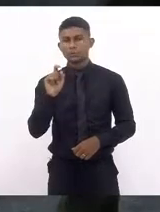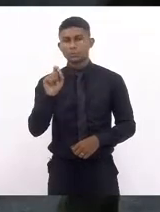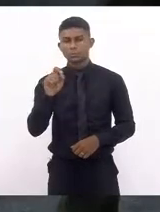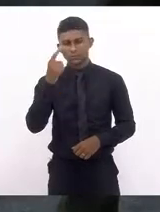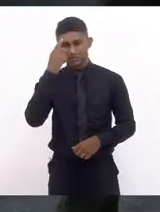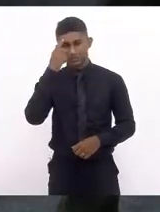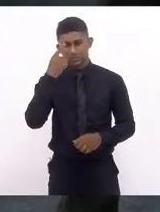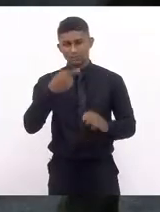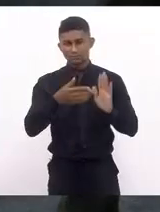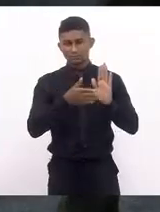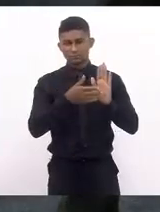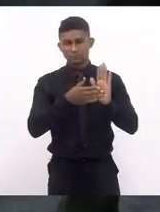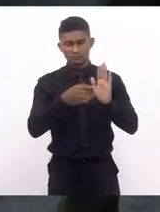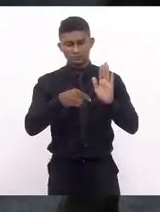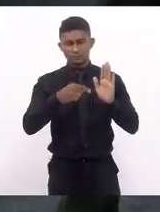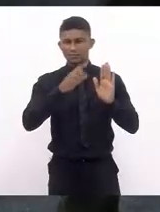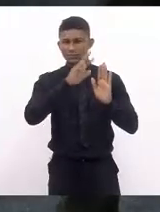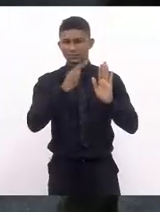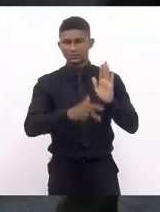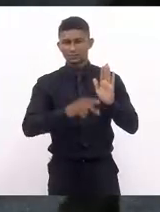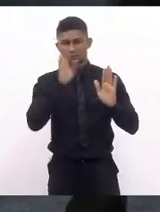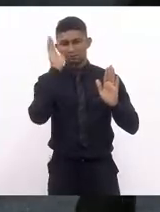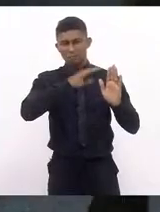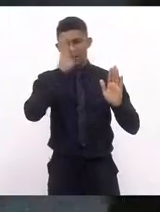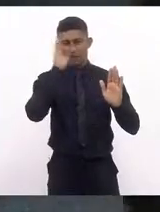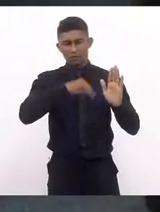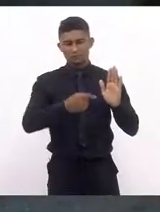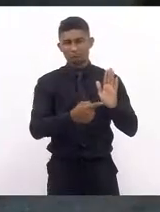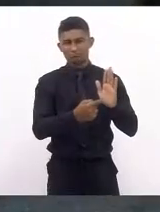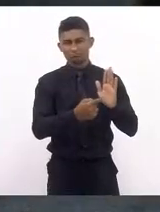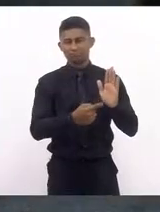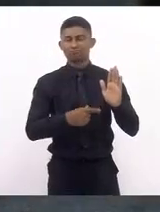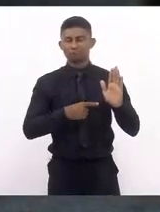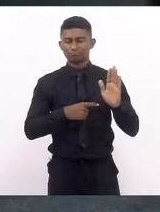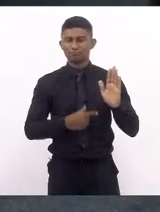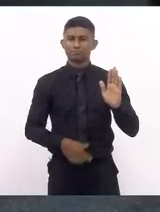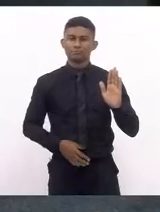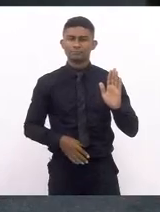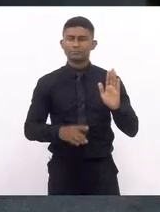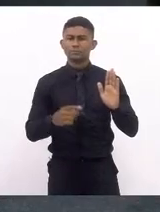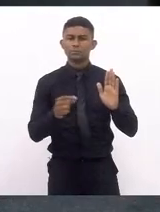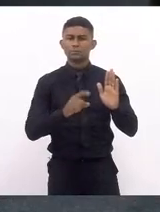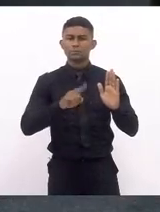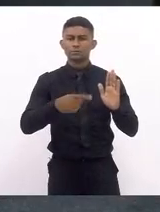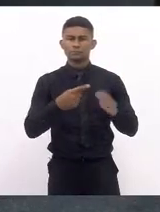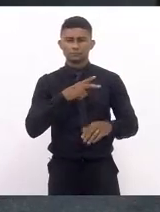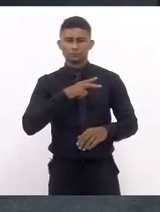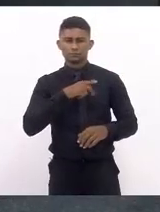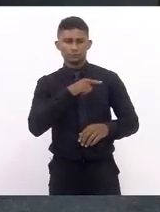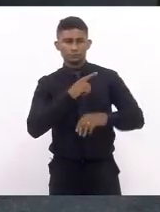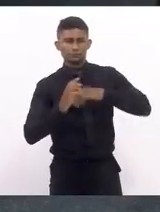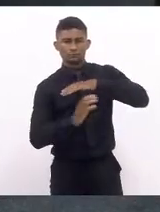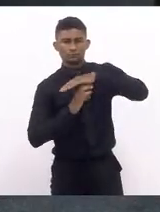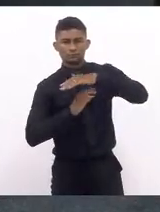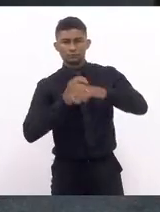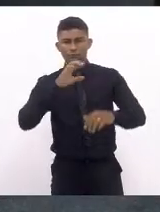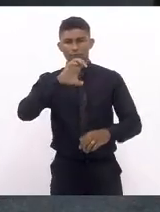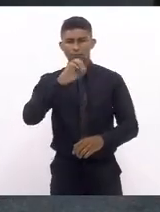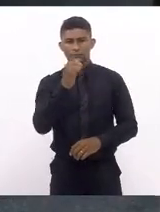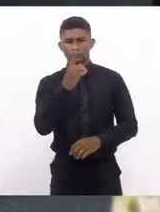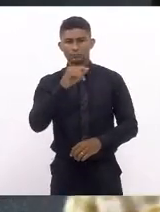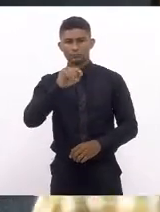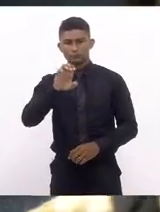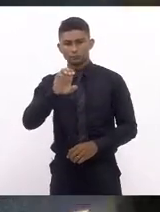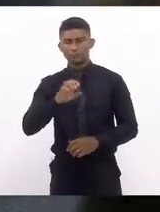pacote das maldades e nesse pacote tinha a privatização da Cedae e